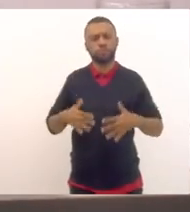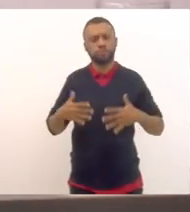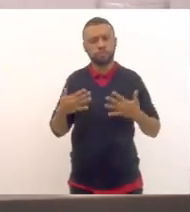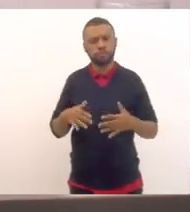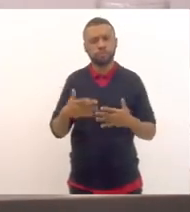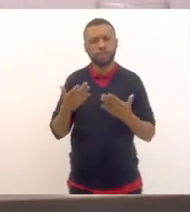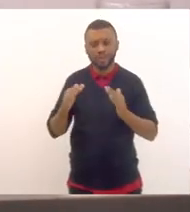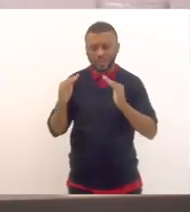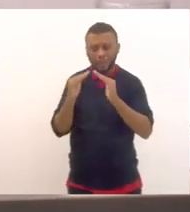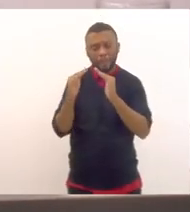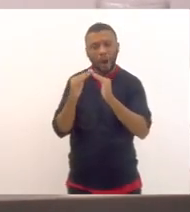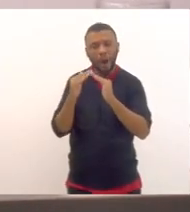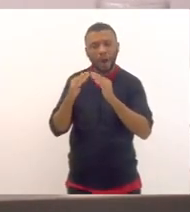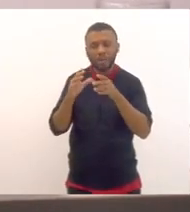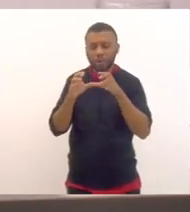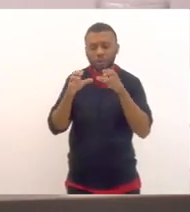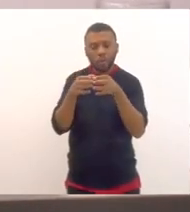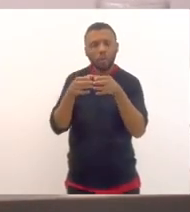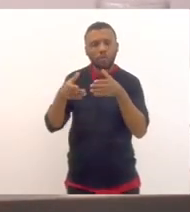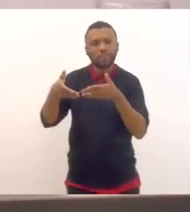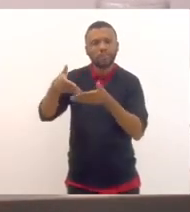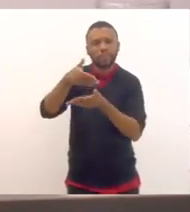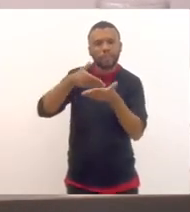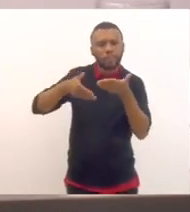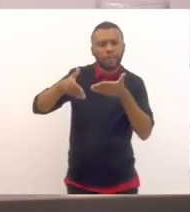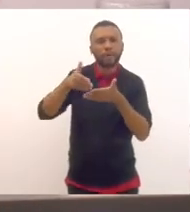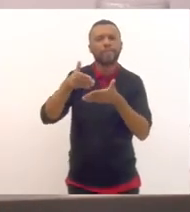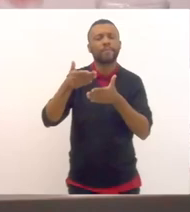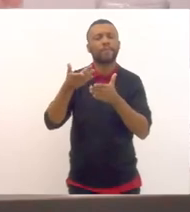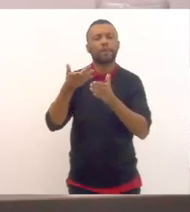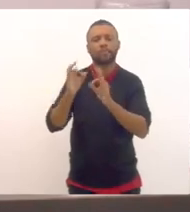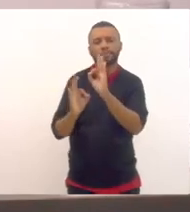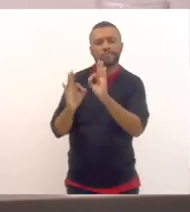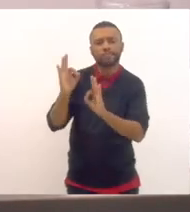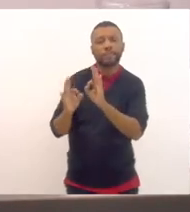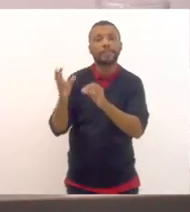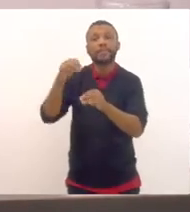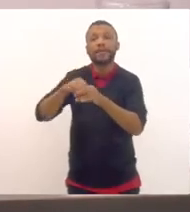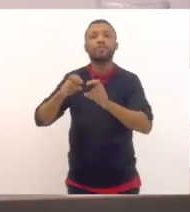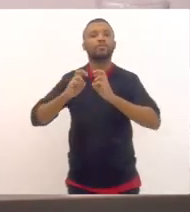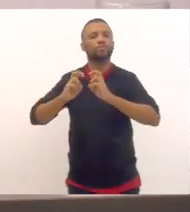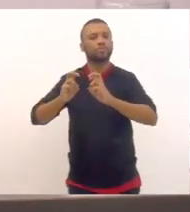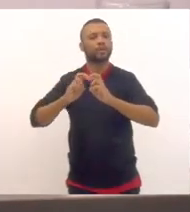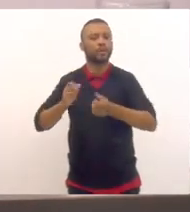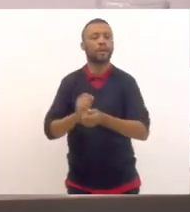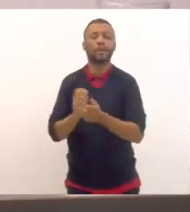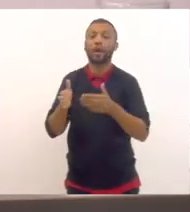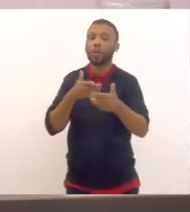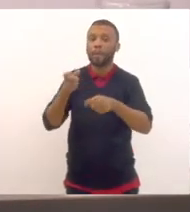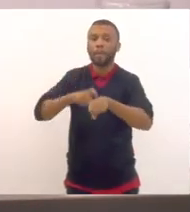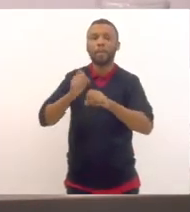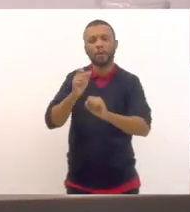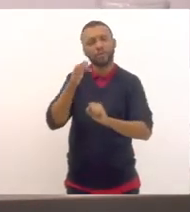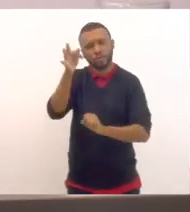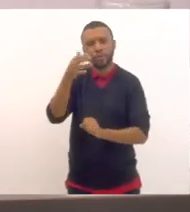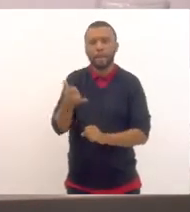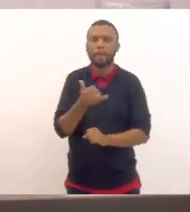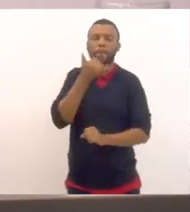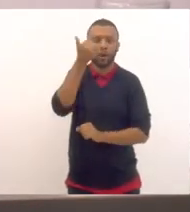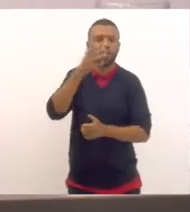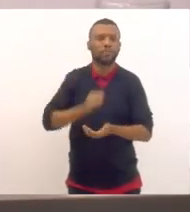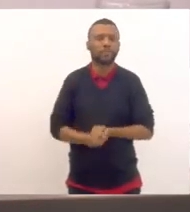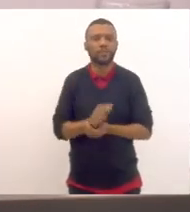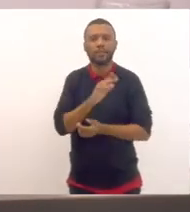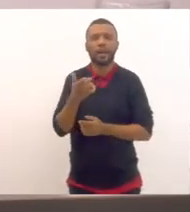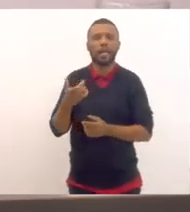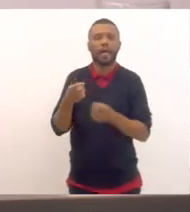demoram são são comunidades foram construídas ali dentro dentro do trilho EA qualquer momento pode causar um acidente e vai